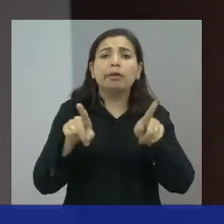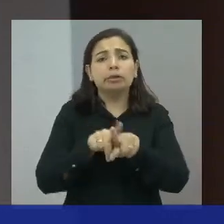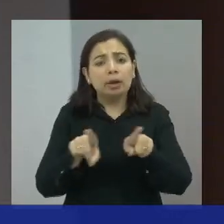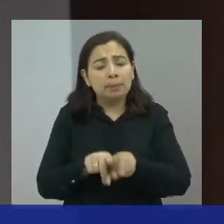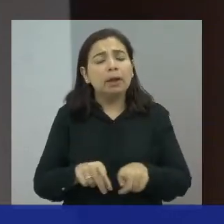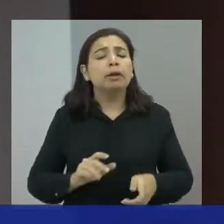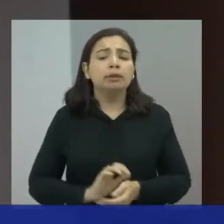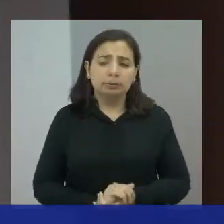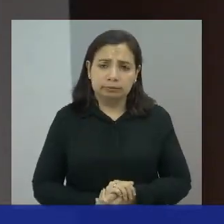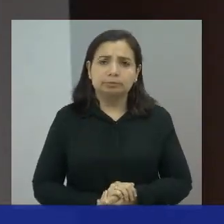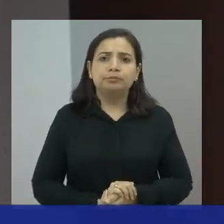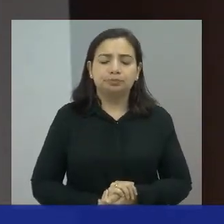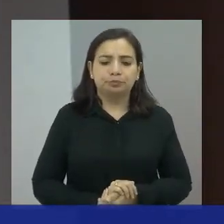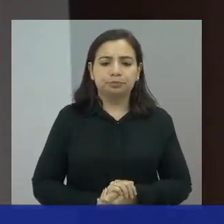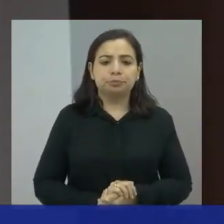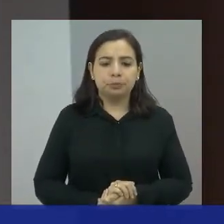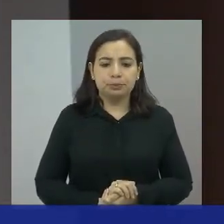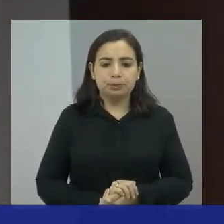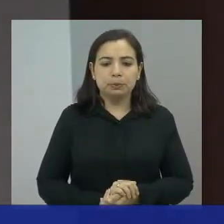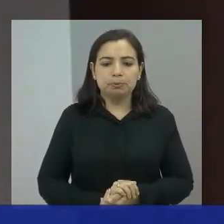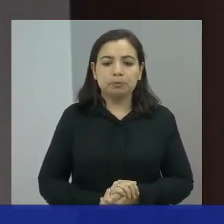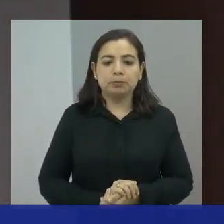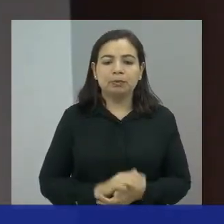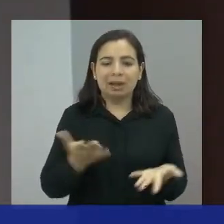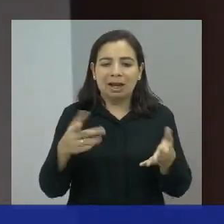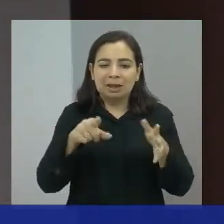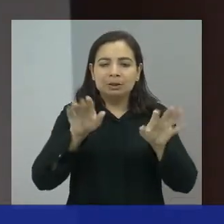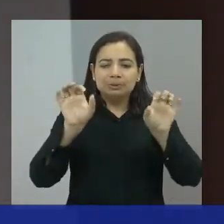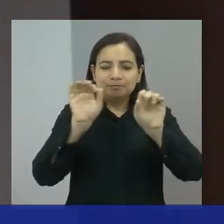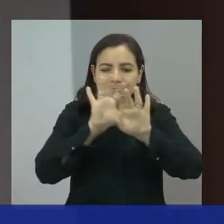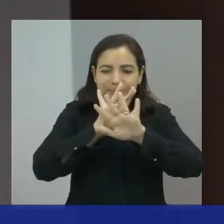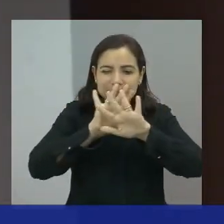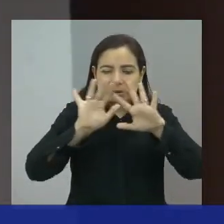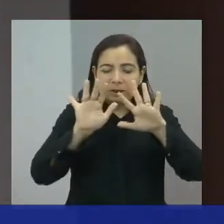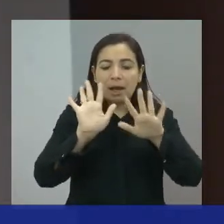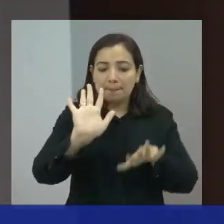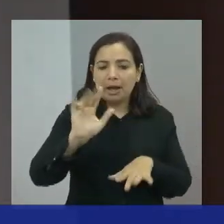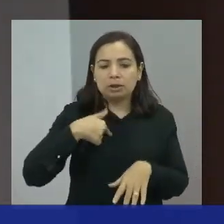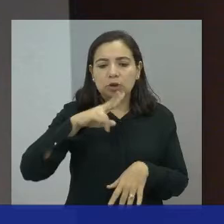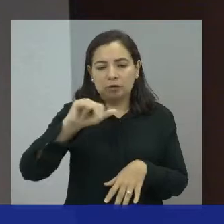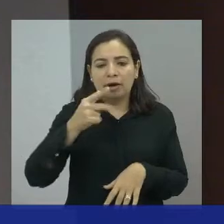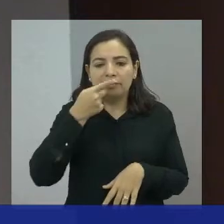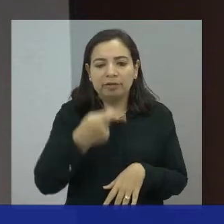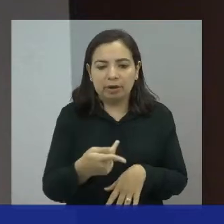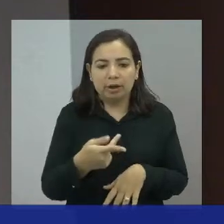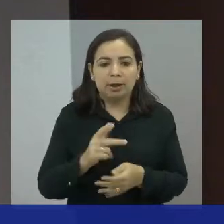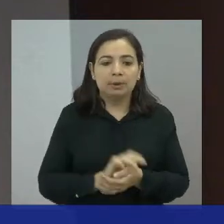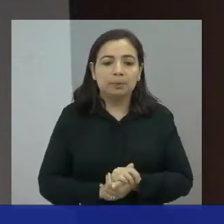E está completamente ilegível aqui, mas eu vou mencionar.